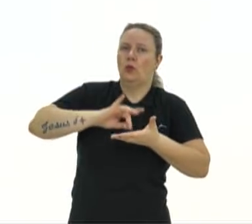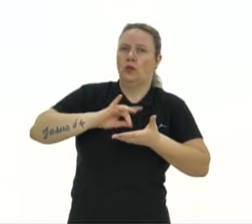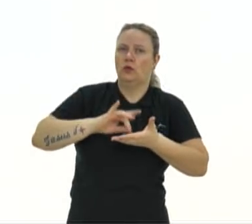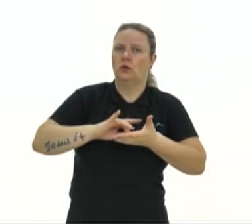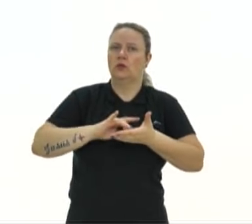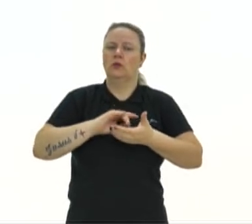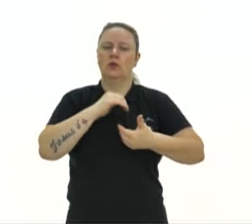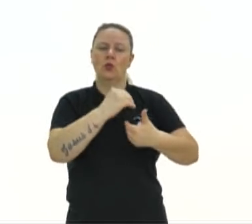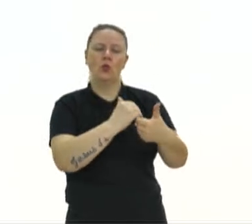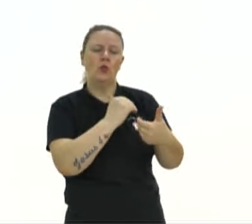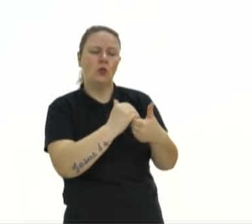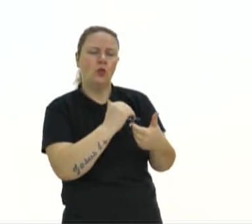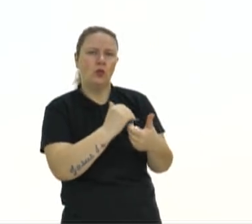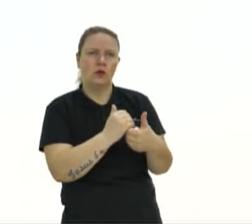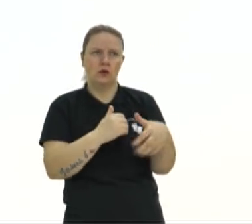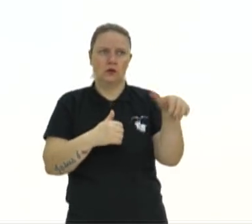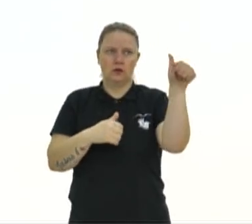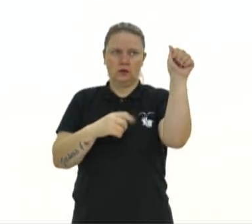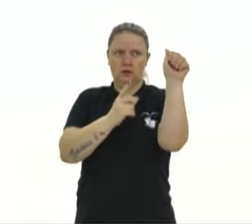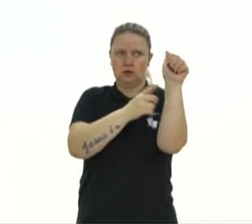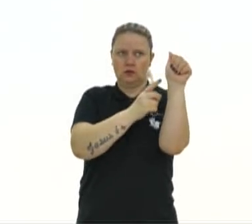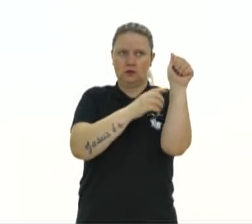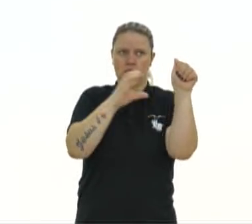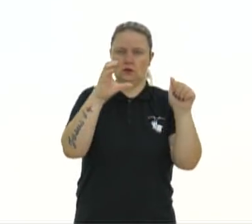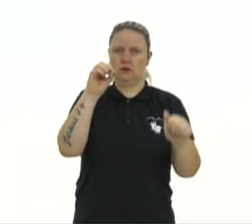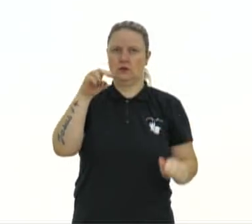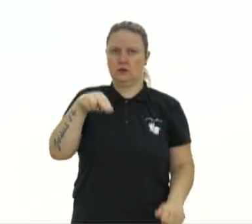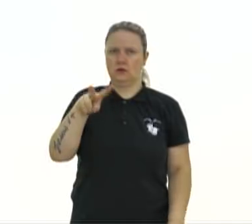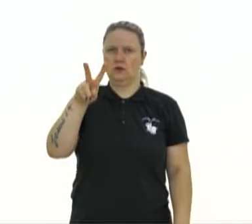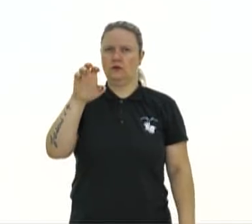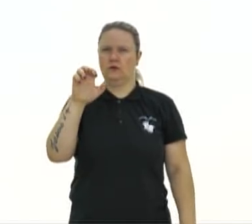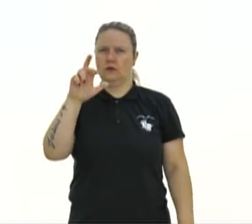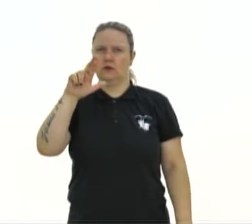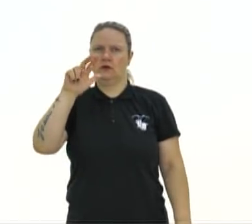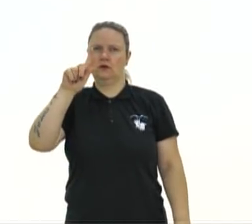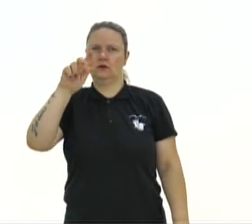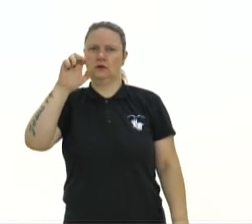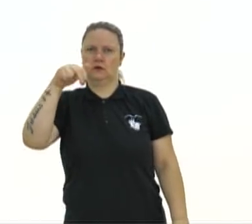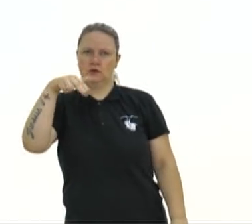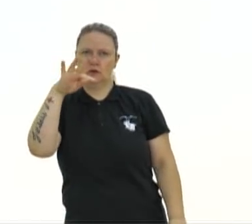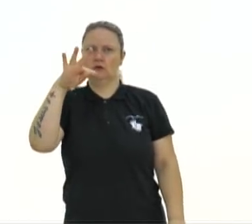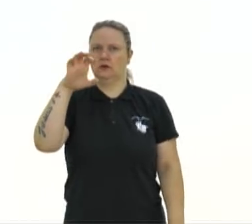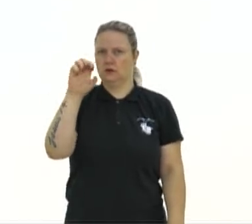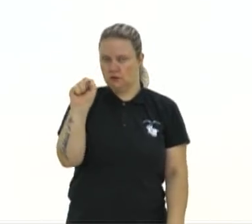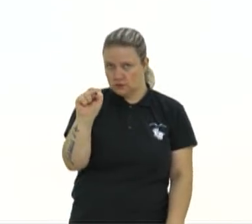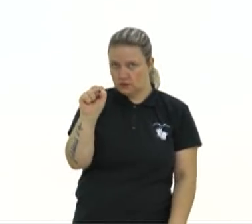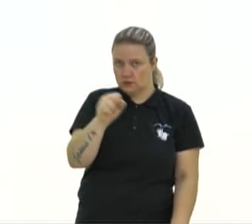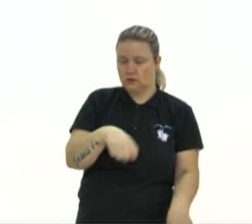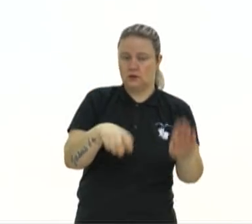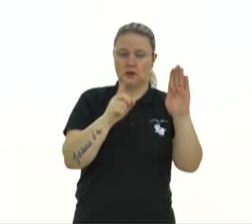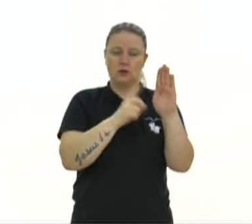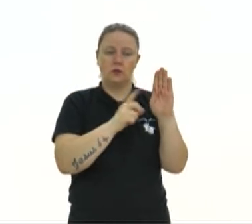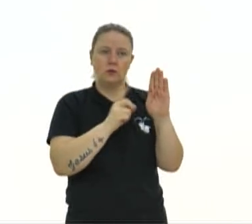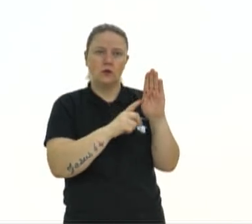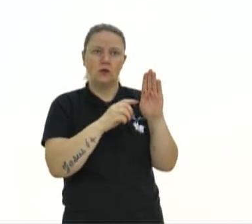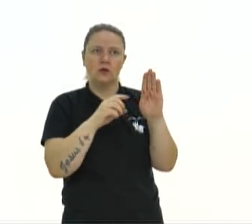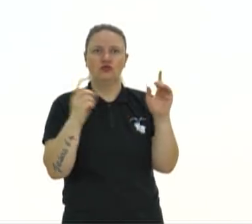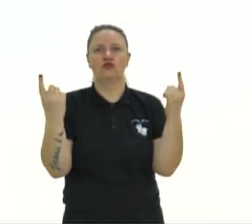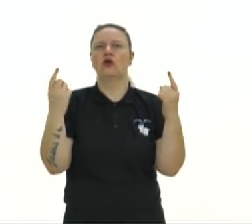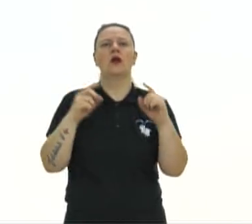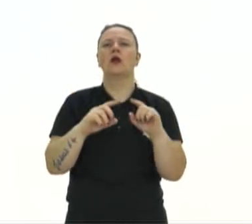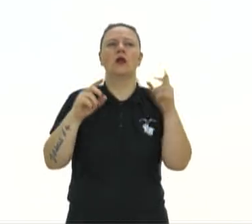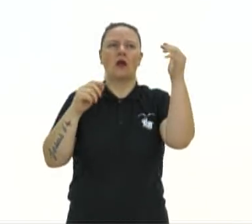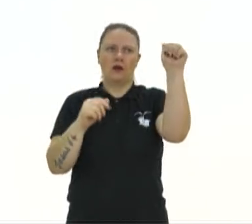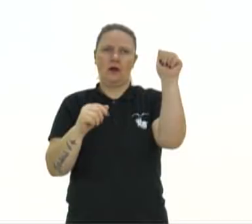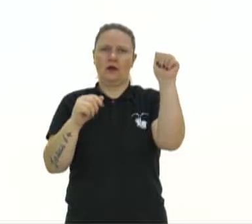são, letra A, convergentes, B, divergentes. As ideias são semelhantes ou são diferentes?